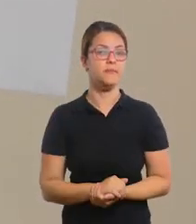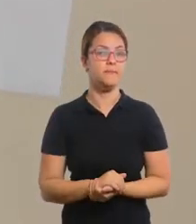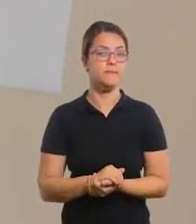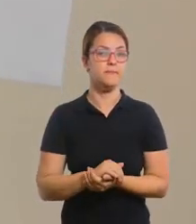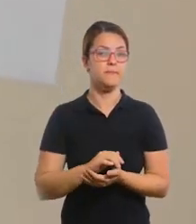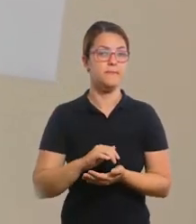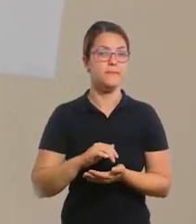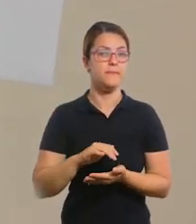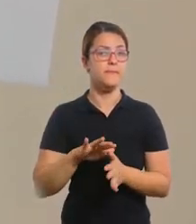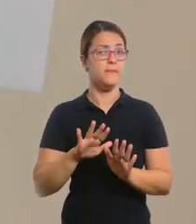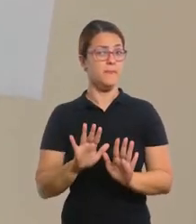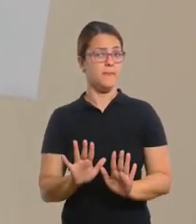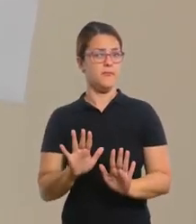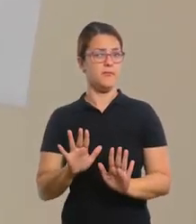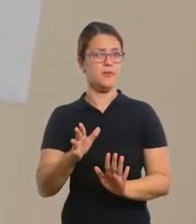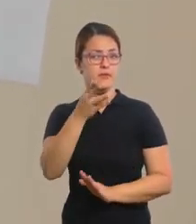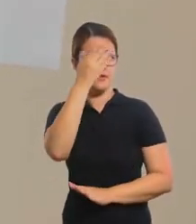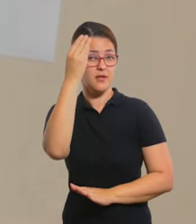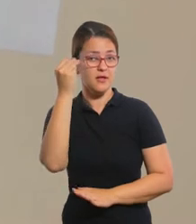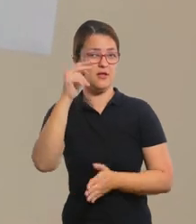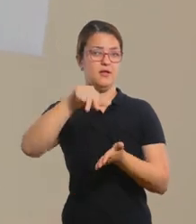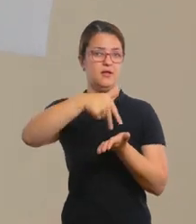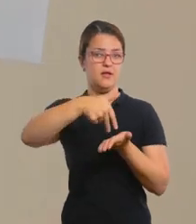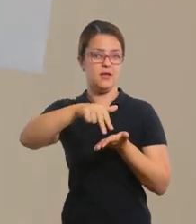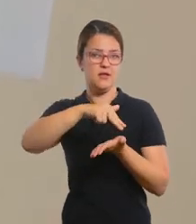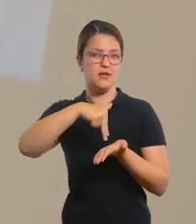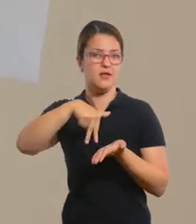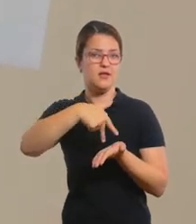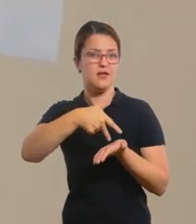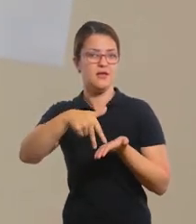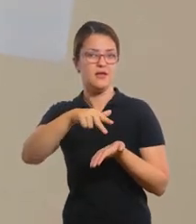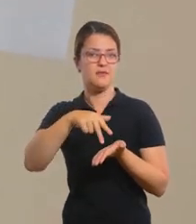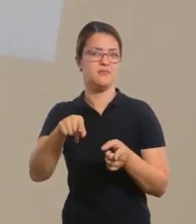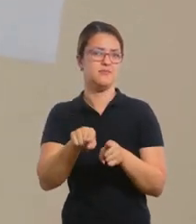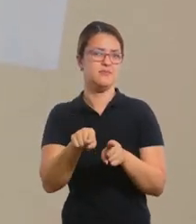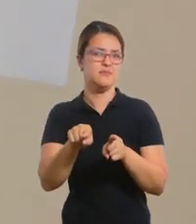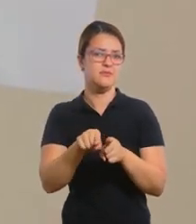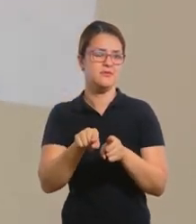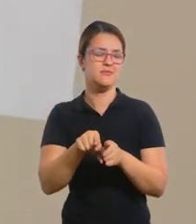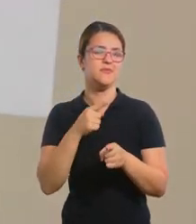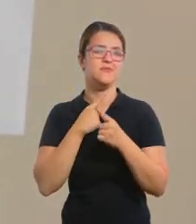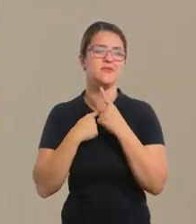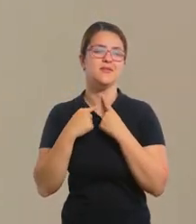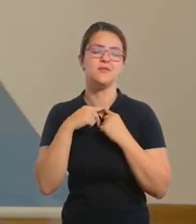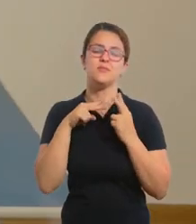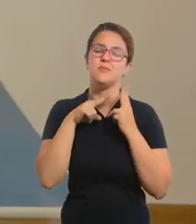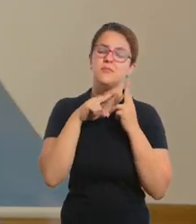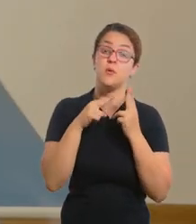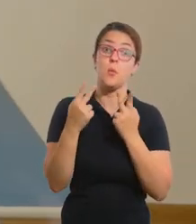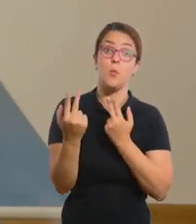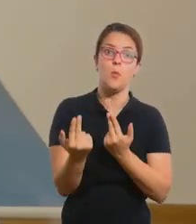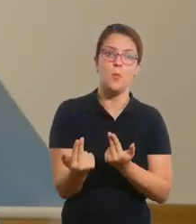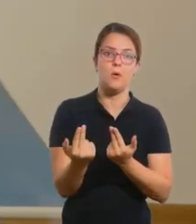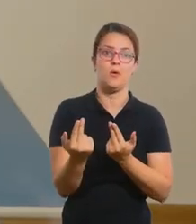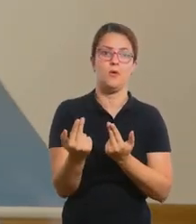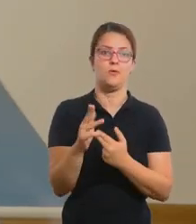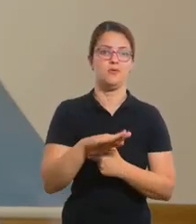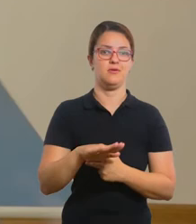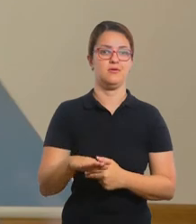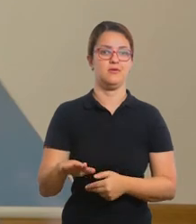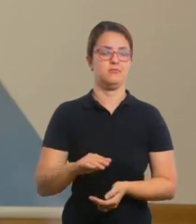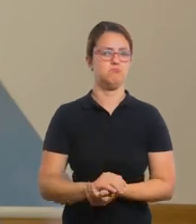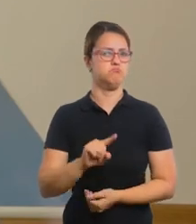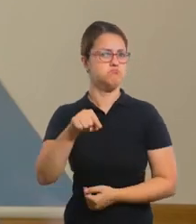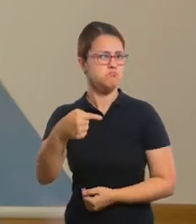Mas depois esquece todas as danças e também quer dormir como as outras crianças. Tá?